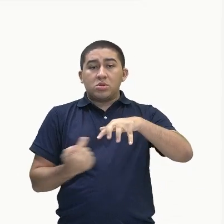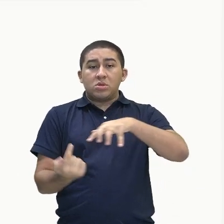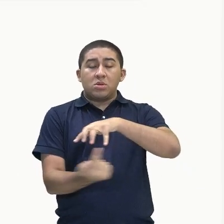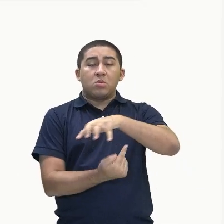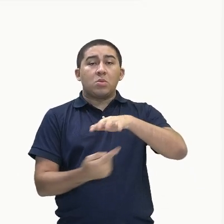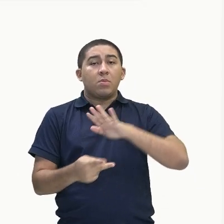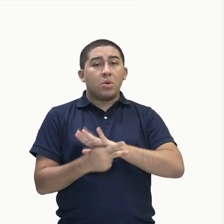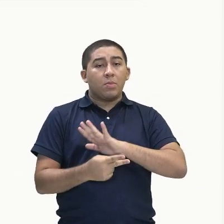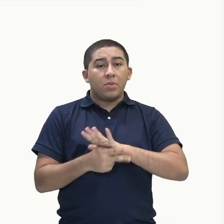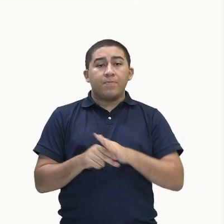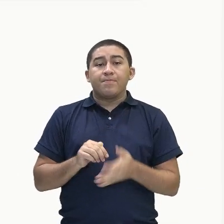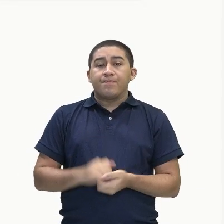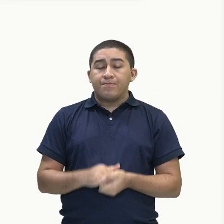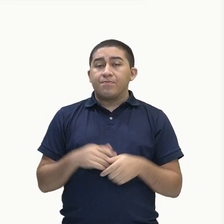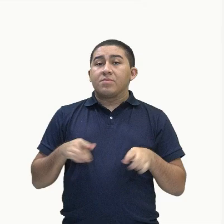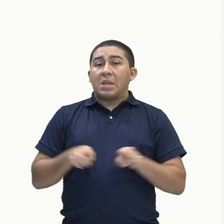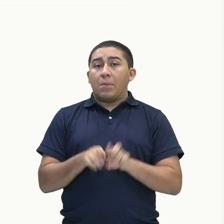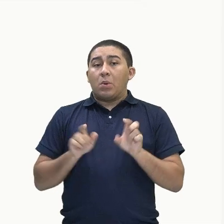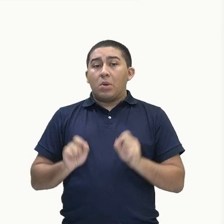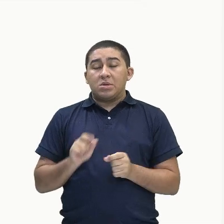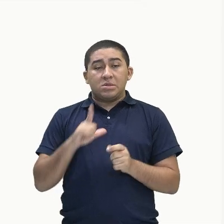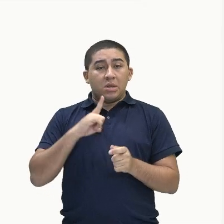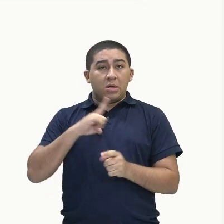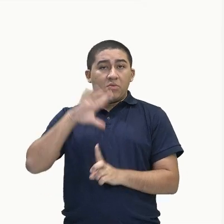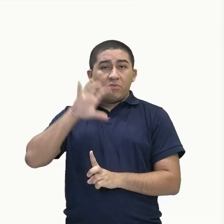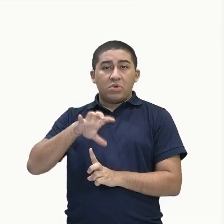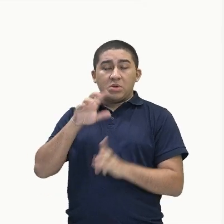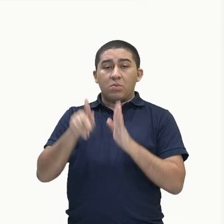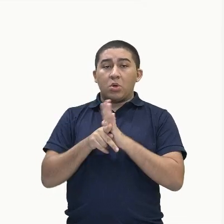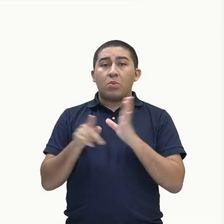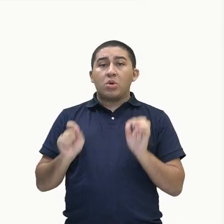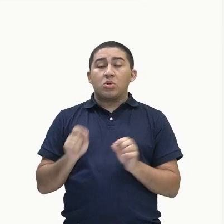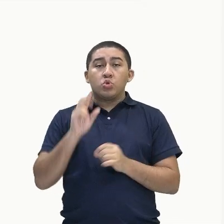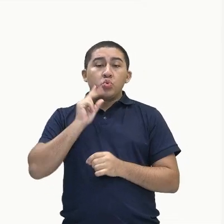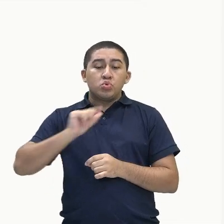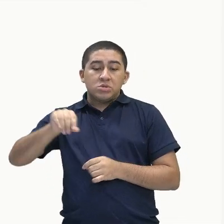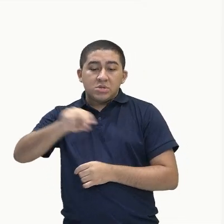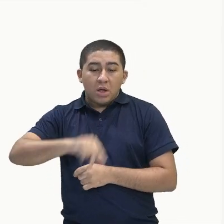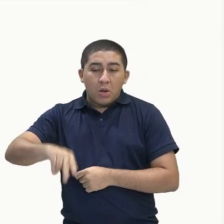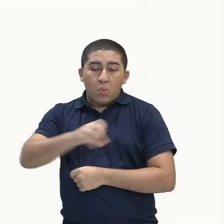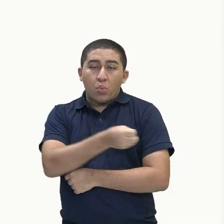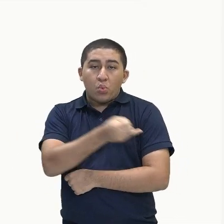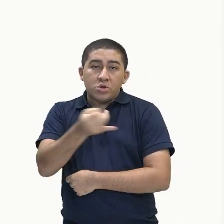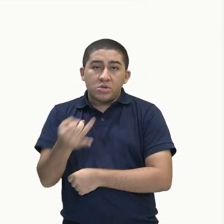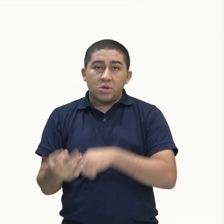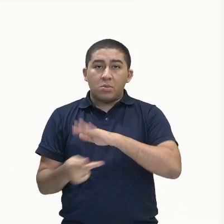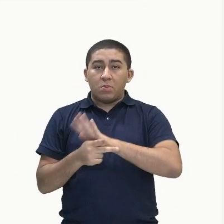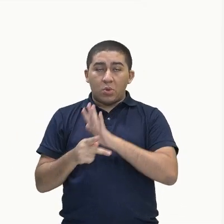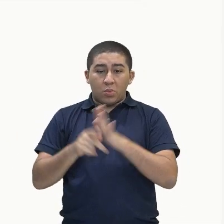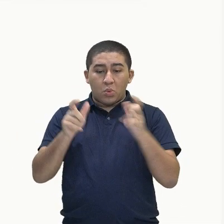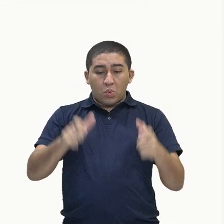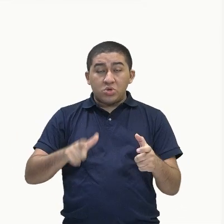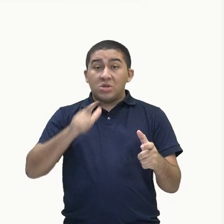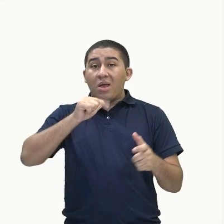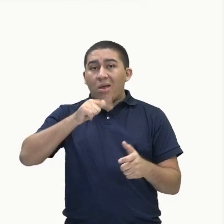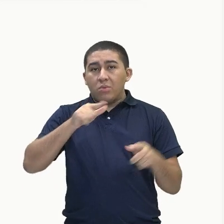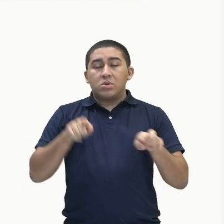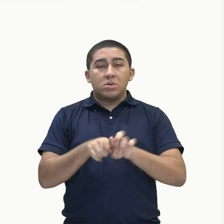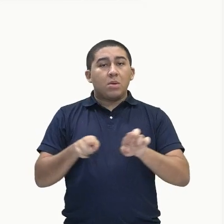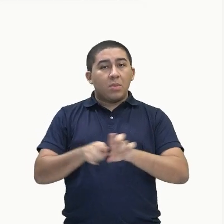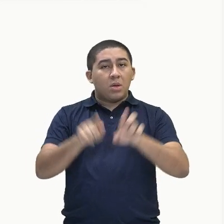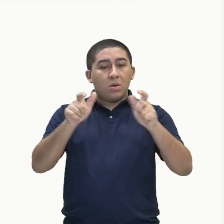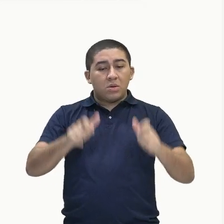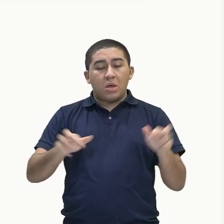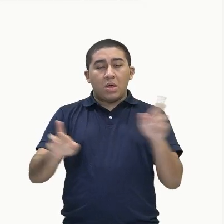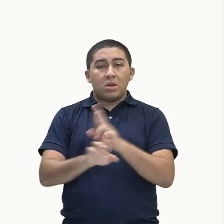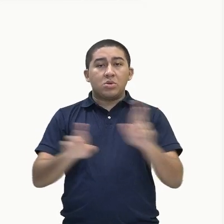Terra. E isso também vai ter influência da salinidade, ou seja, da quantidade de sal presente na água. Também está